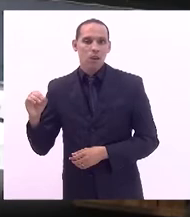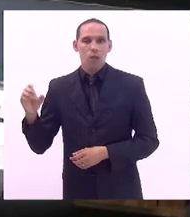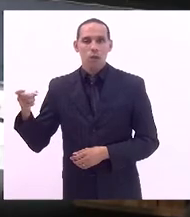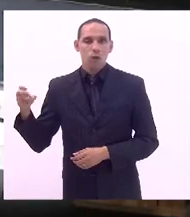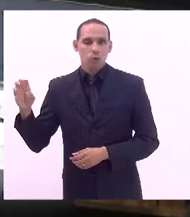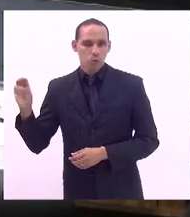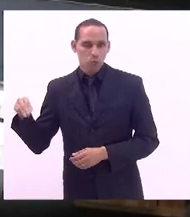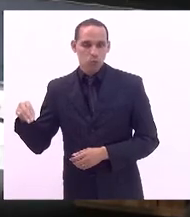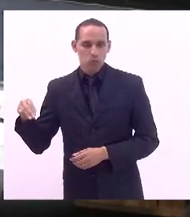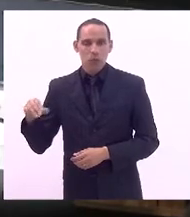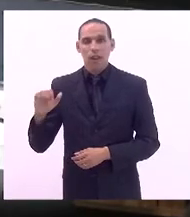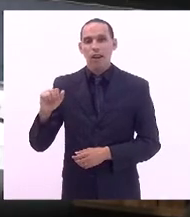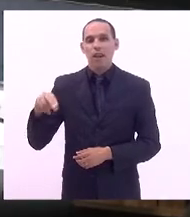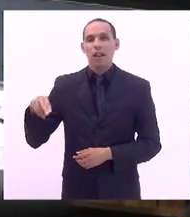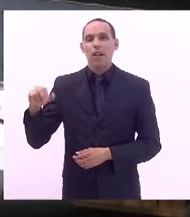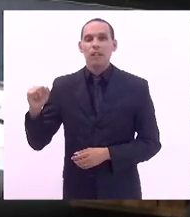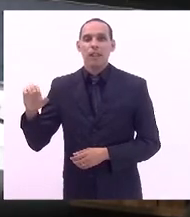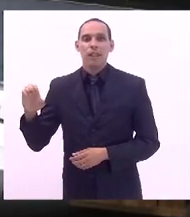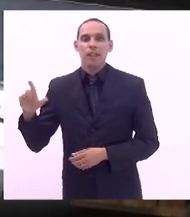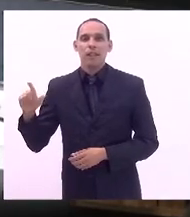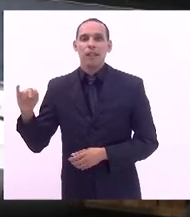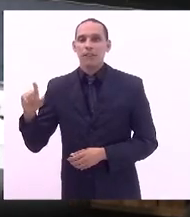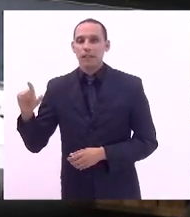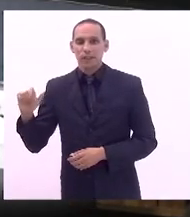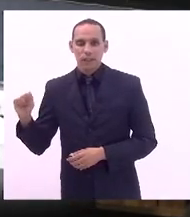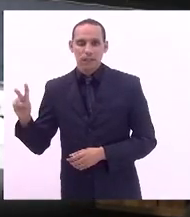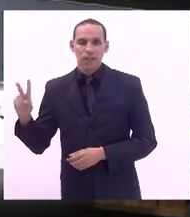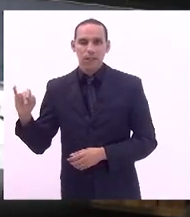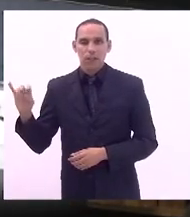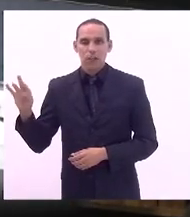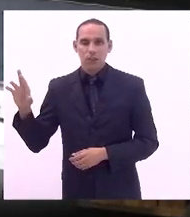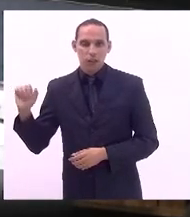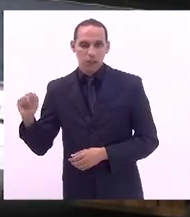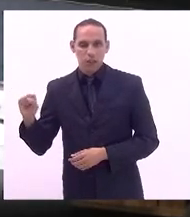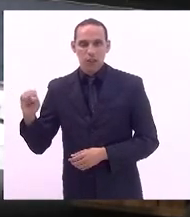Oi Ana Elisa Vitória Soares da Silva